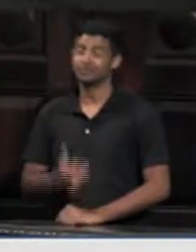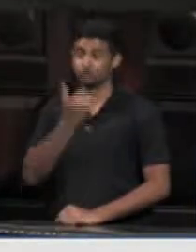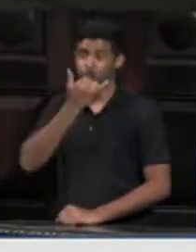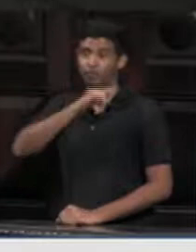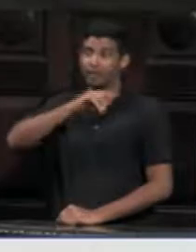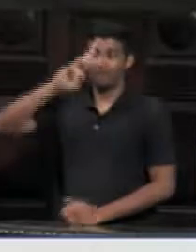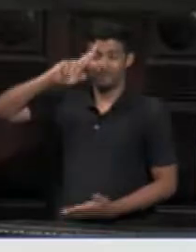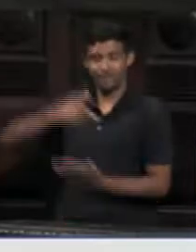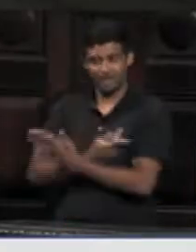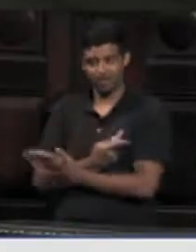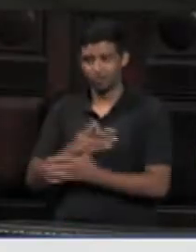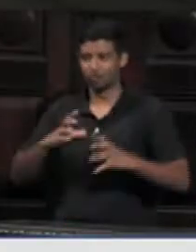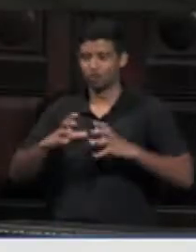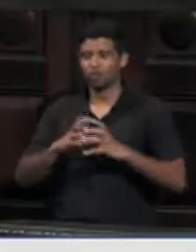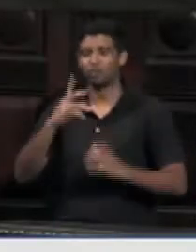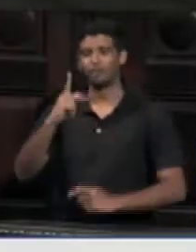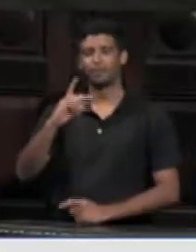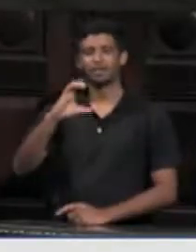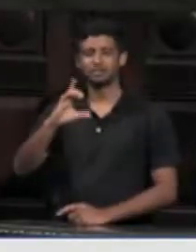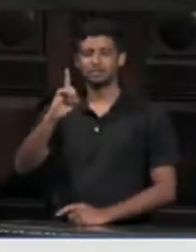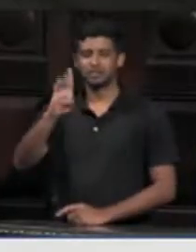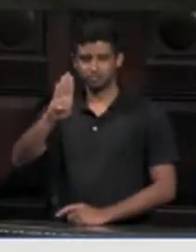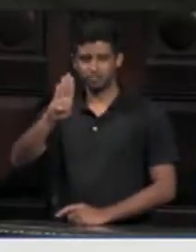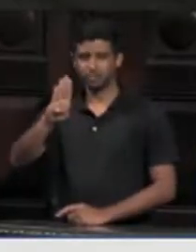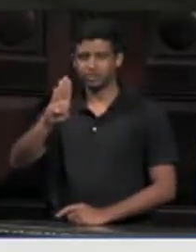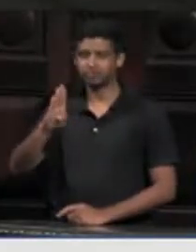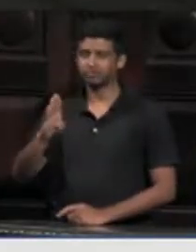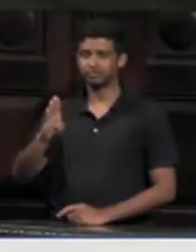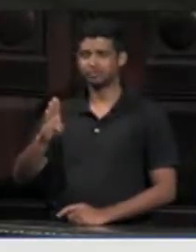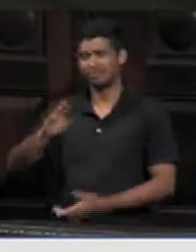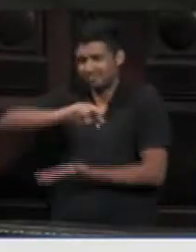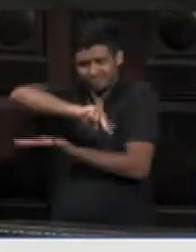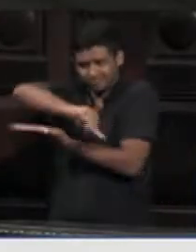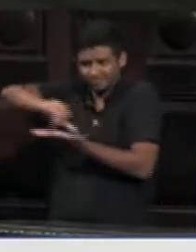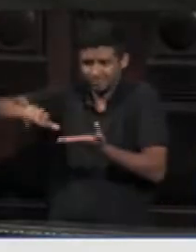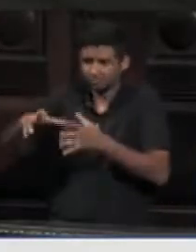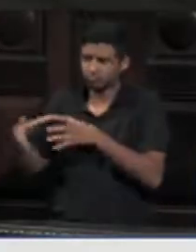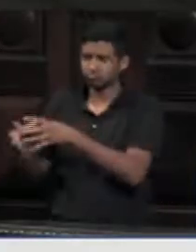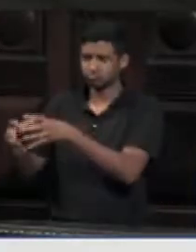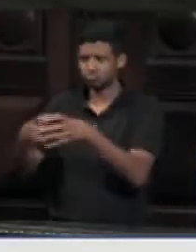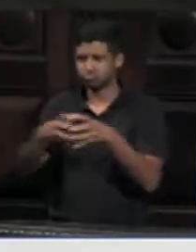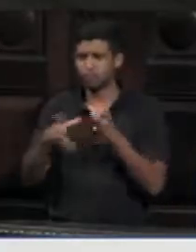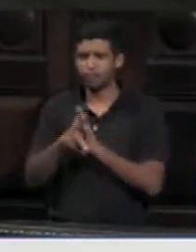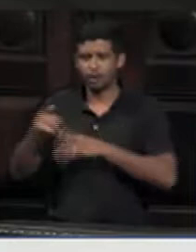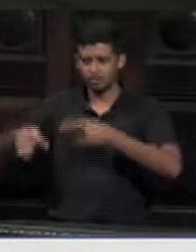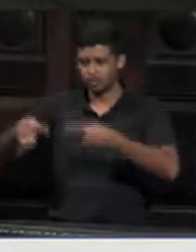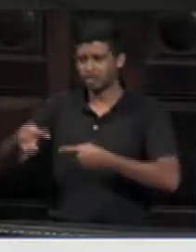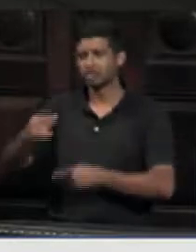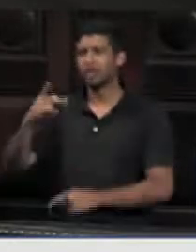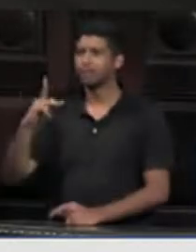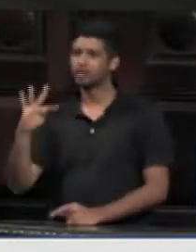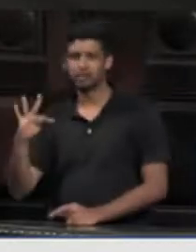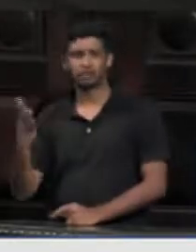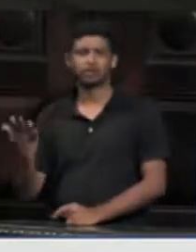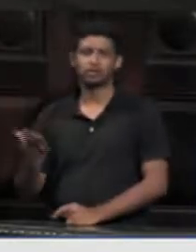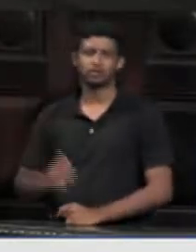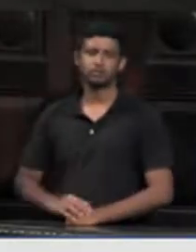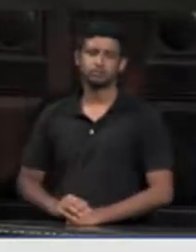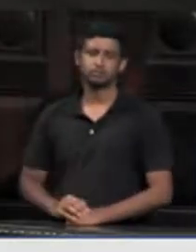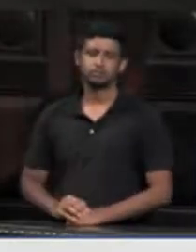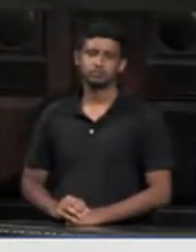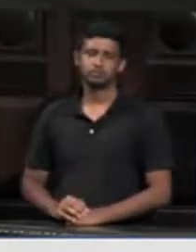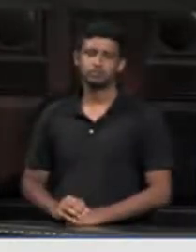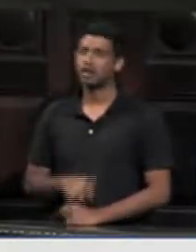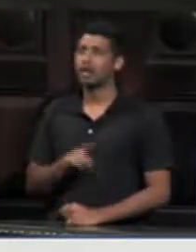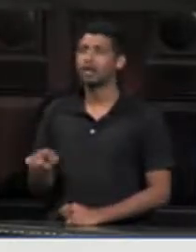PCdoB, obviamente, mas estou falando de outros, de direita e vários outros partidos, PP, vários partidos